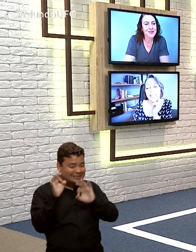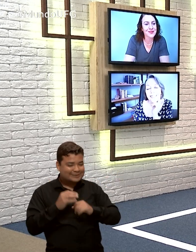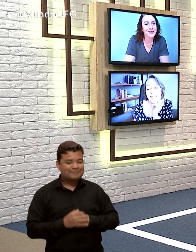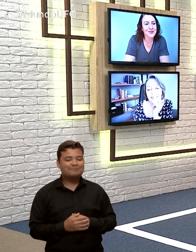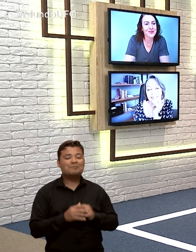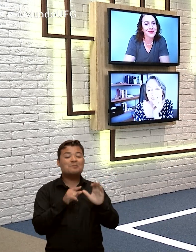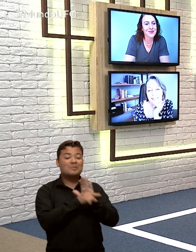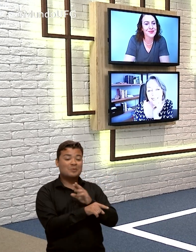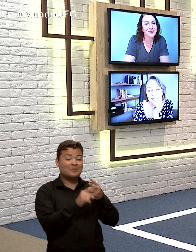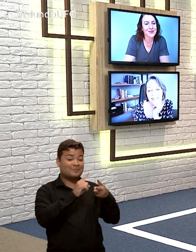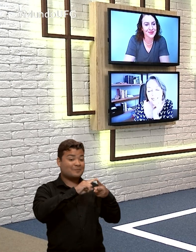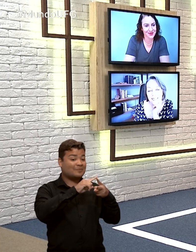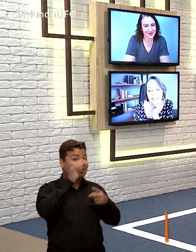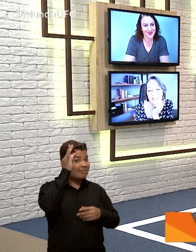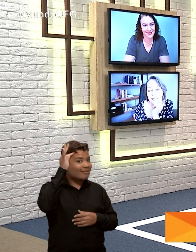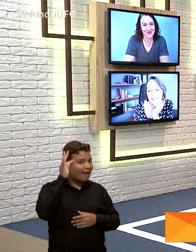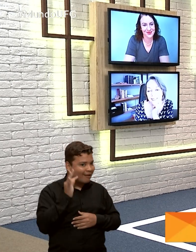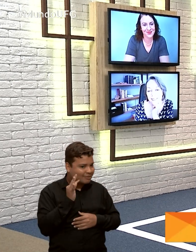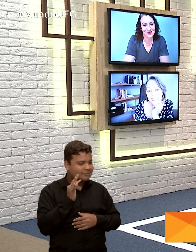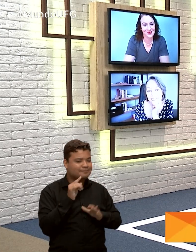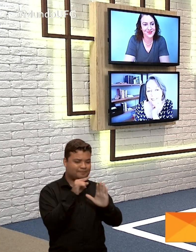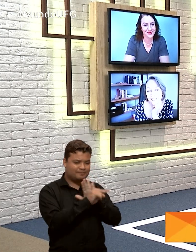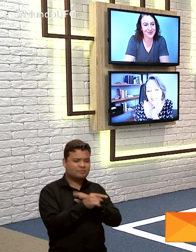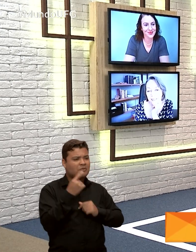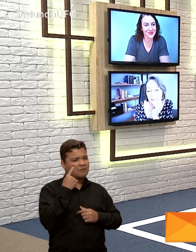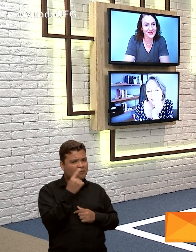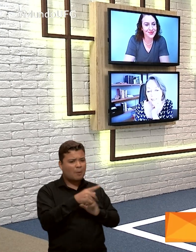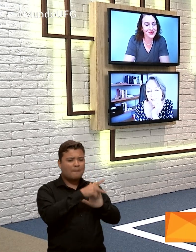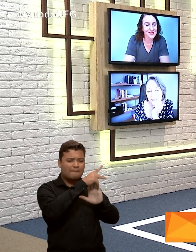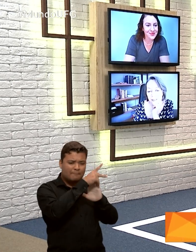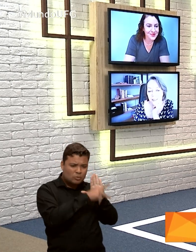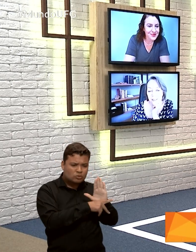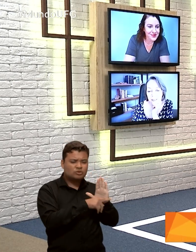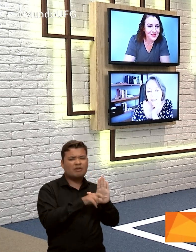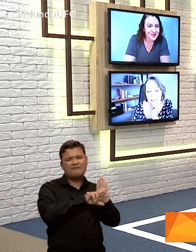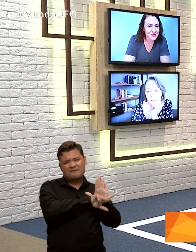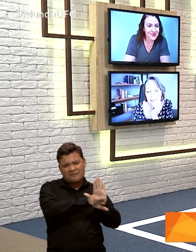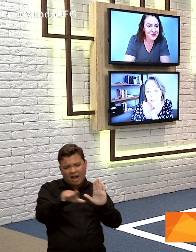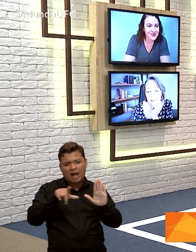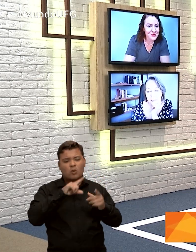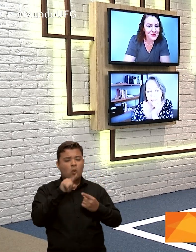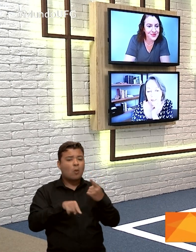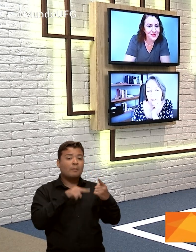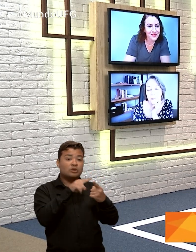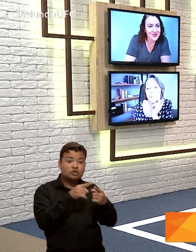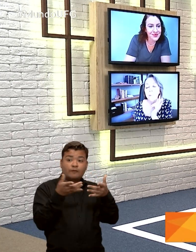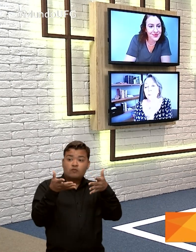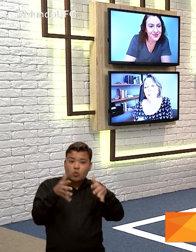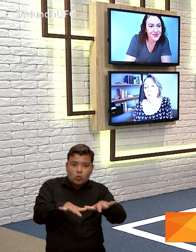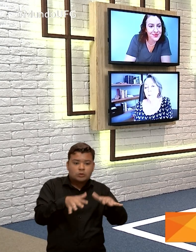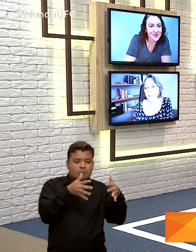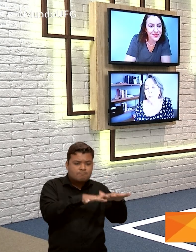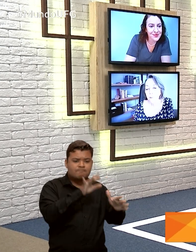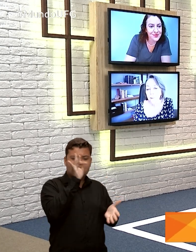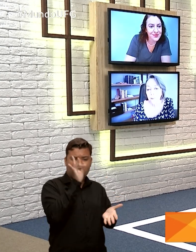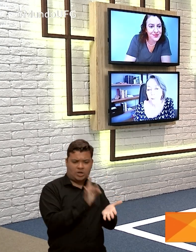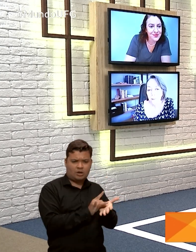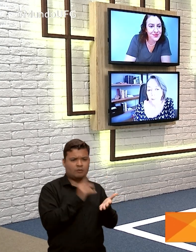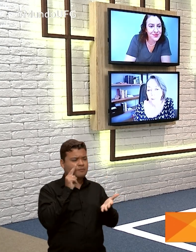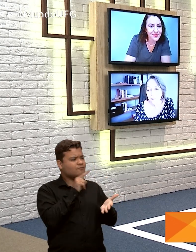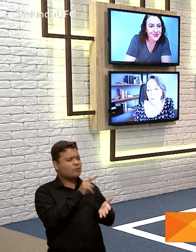Thaís, para você, qual que é a importância de projetos como esse que buscam garantir que a inclusão realmente ocorra?